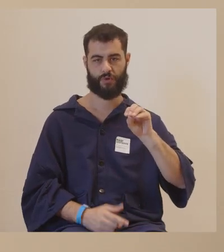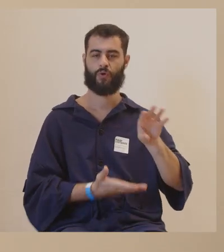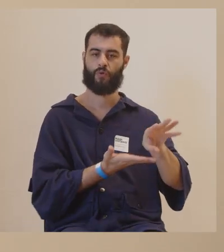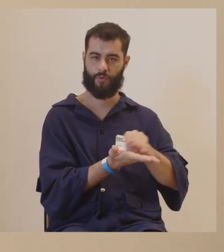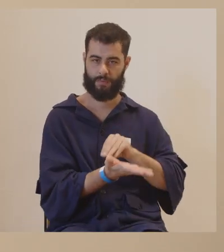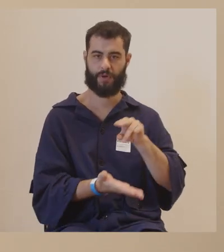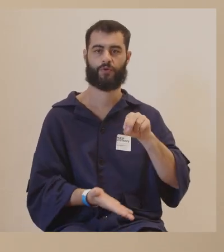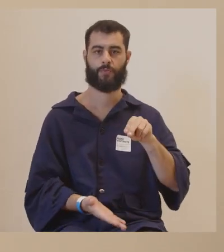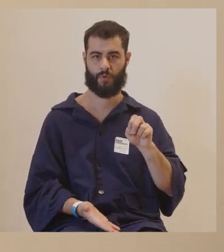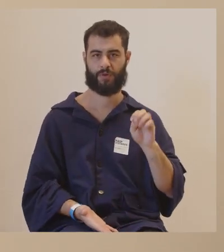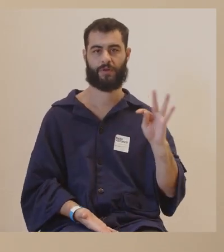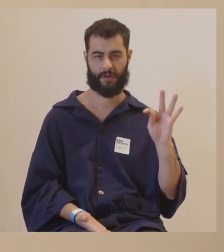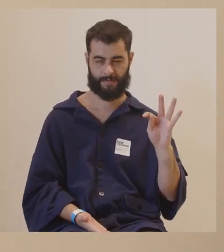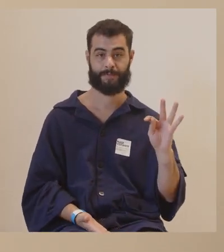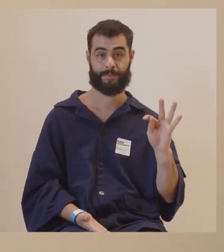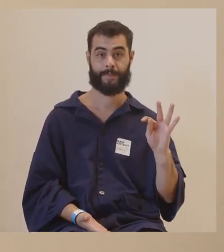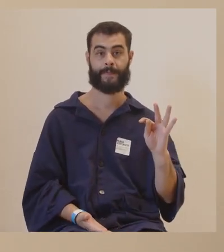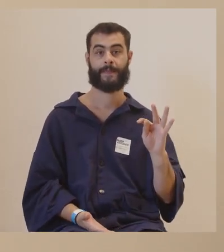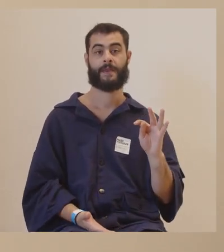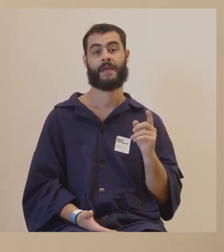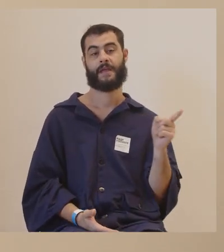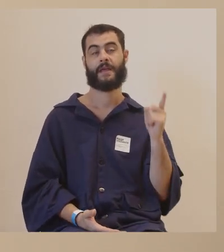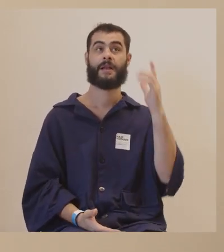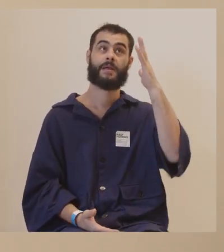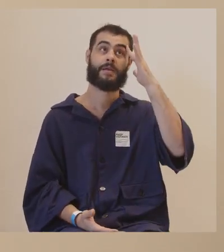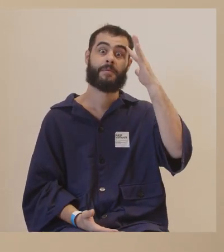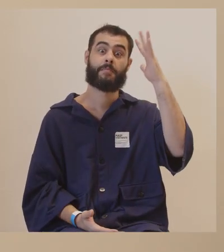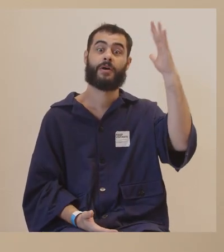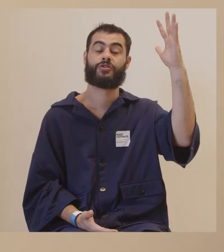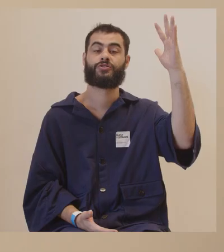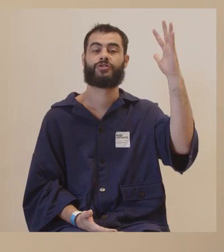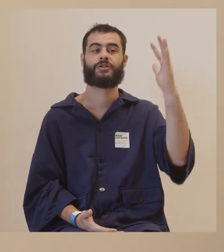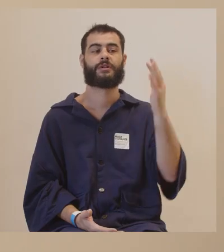Monet em Giverny, em que ele imagina essa espécie de,